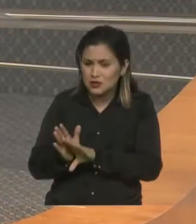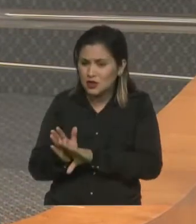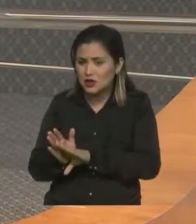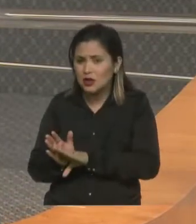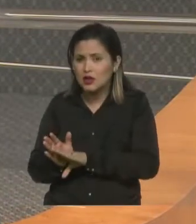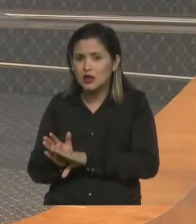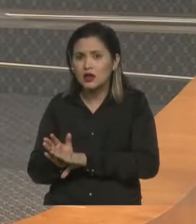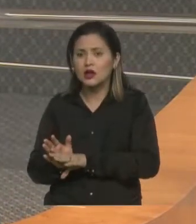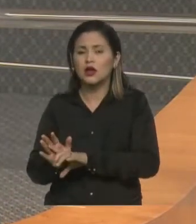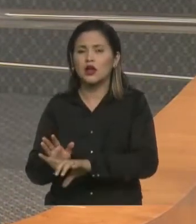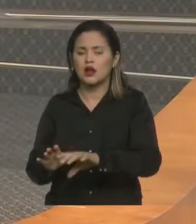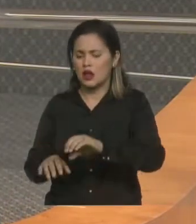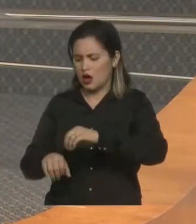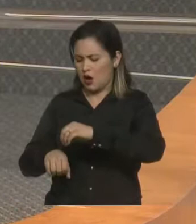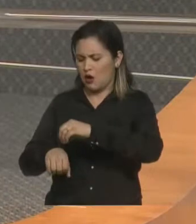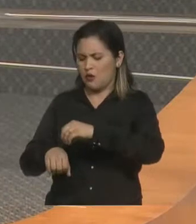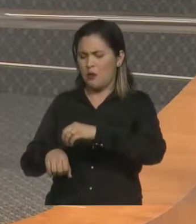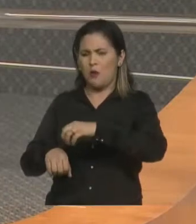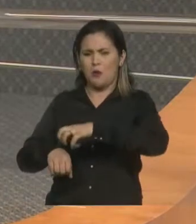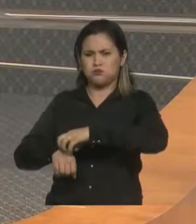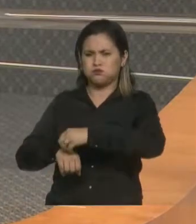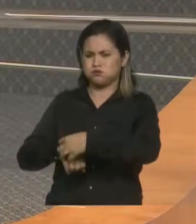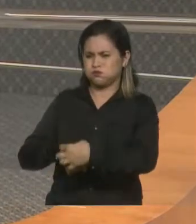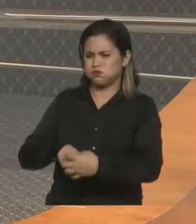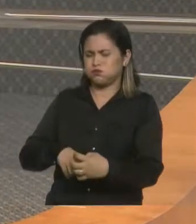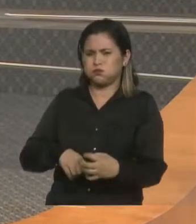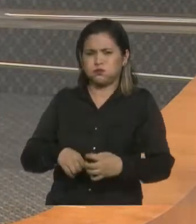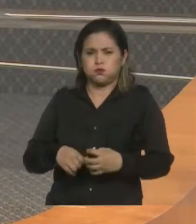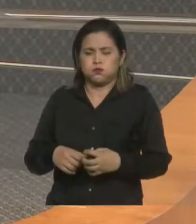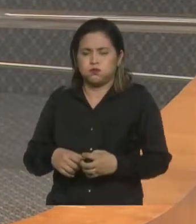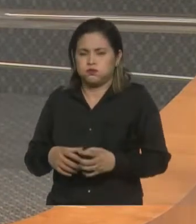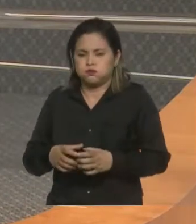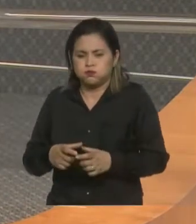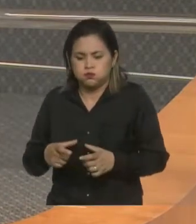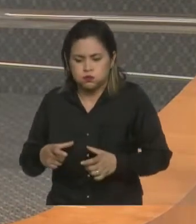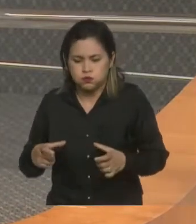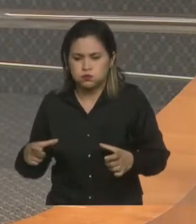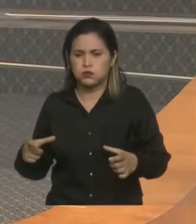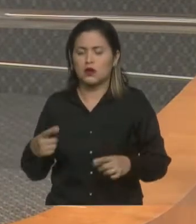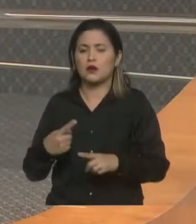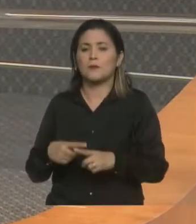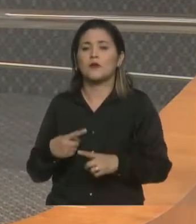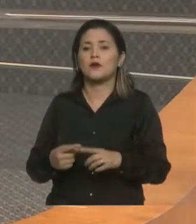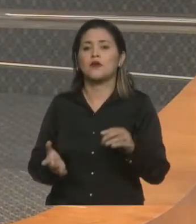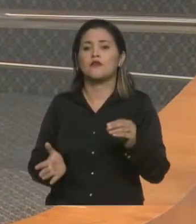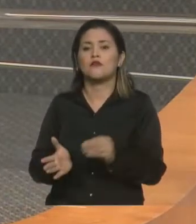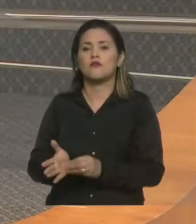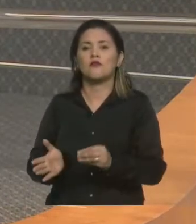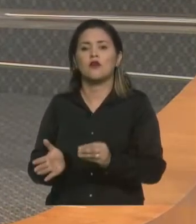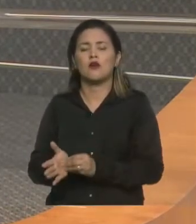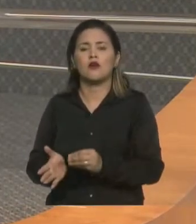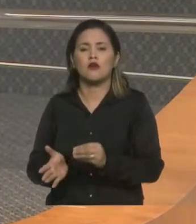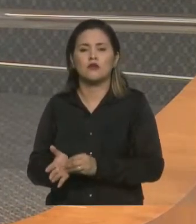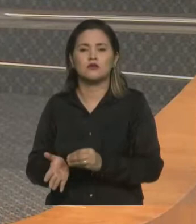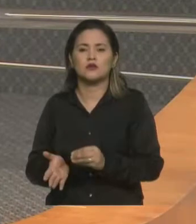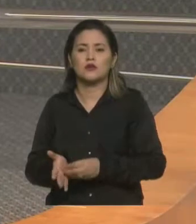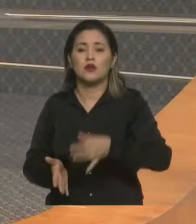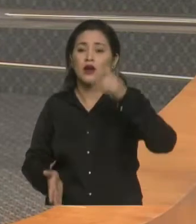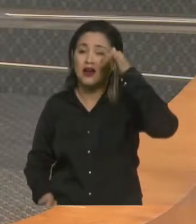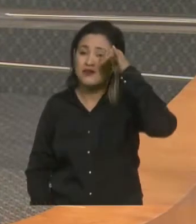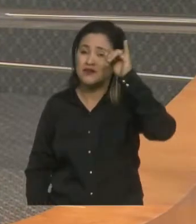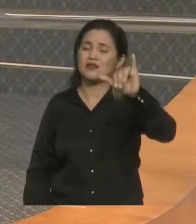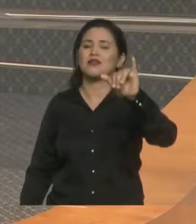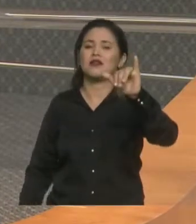por desinformação e falta de acesso a exames preventivos. Então, tem que se fazer